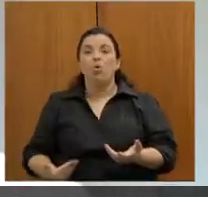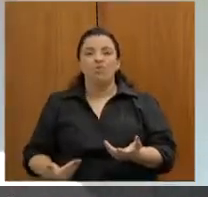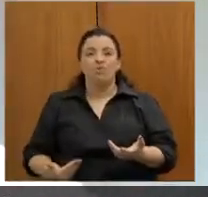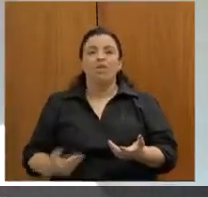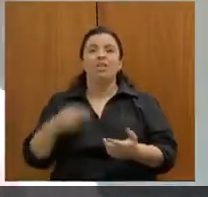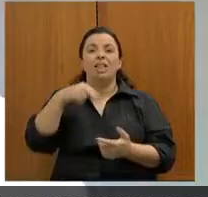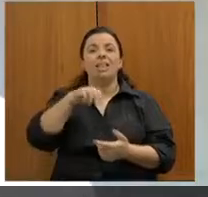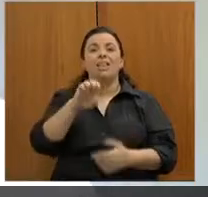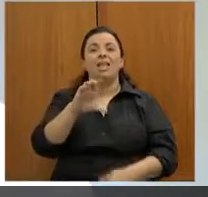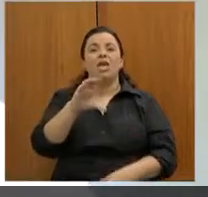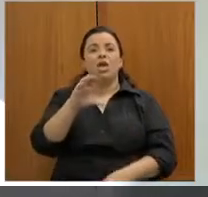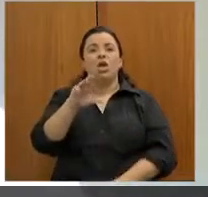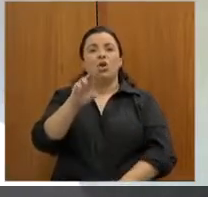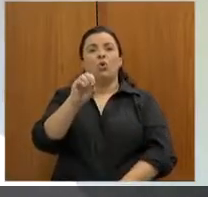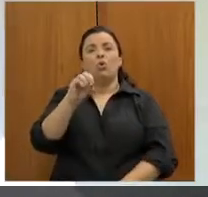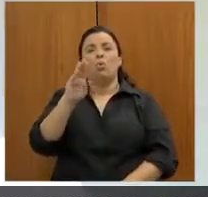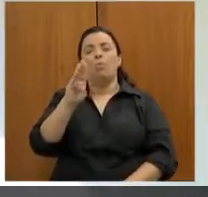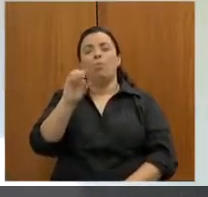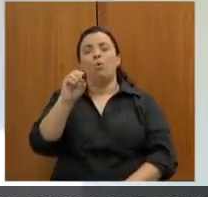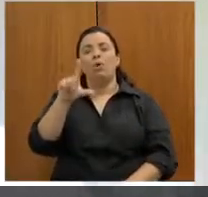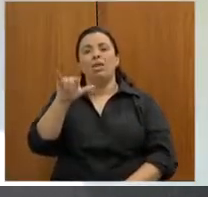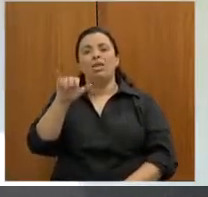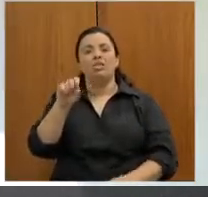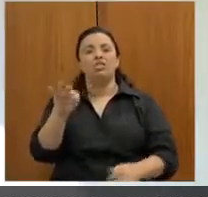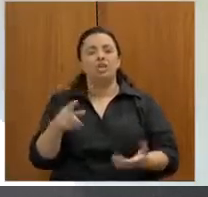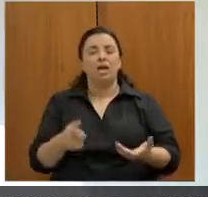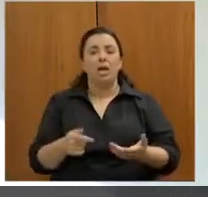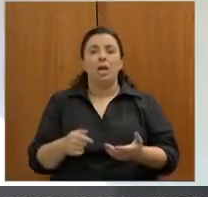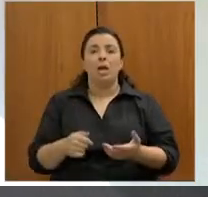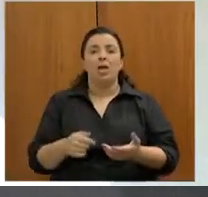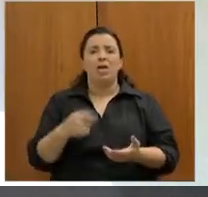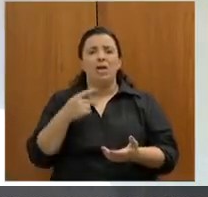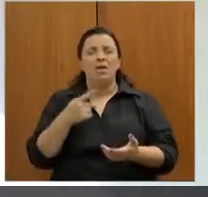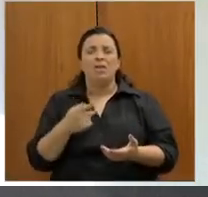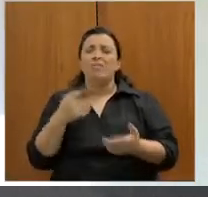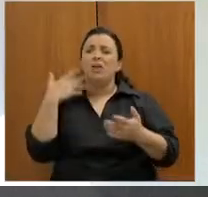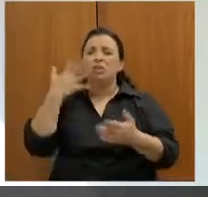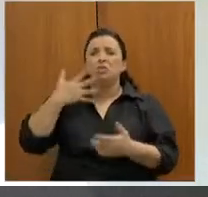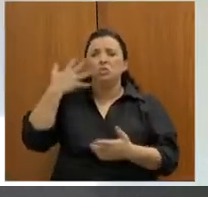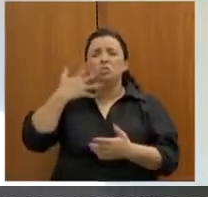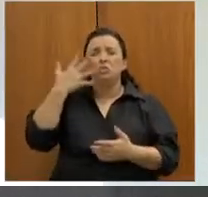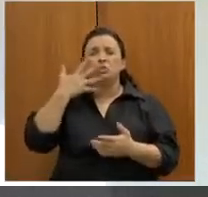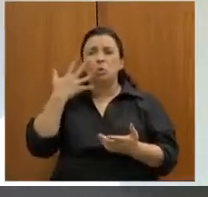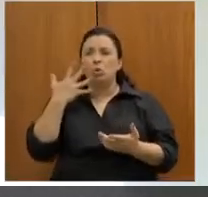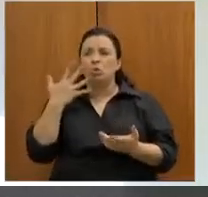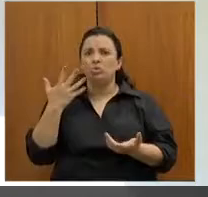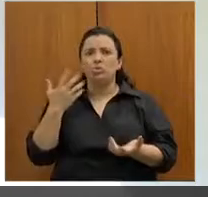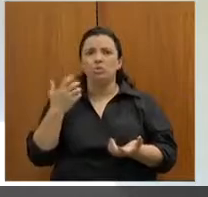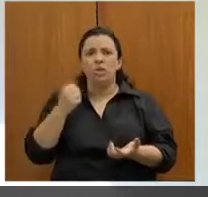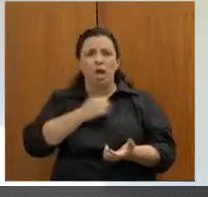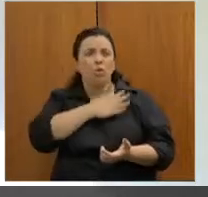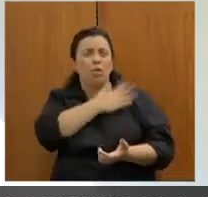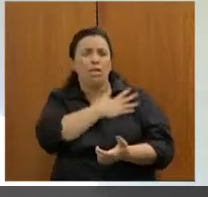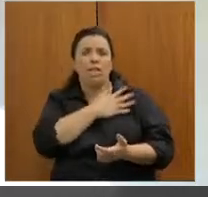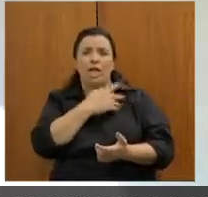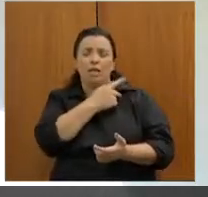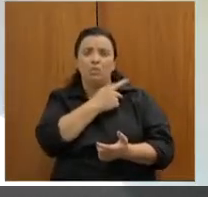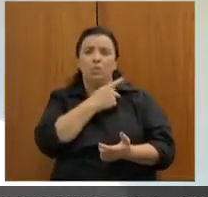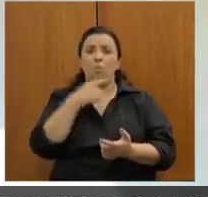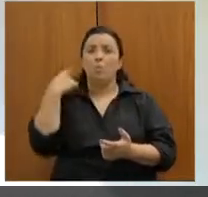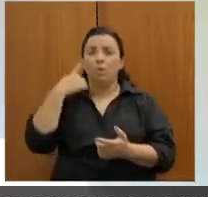banaliza e ainda estimula e o único de tudo de autoridades políticas e autoridades religiosas